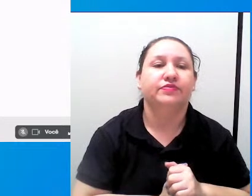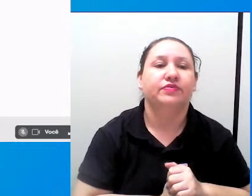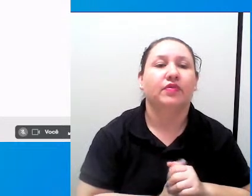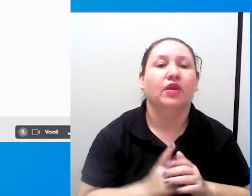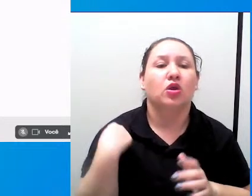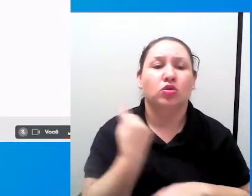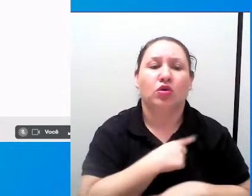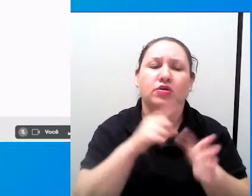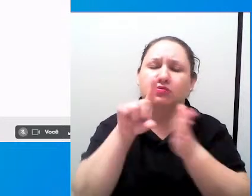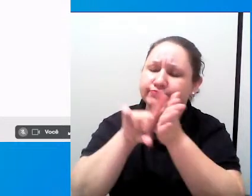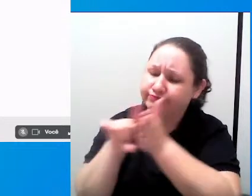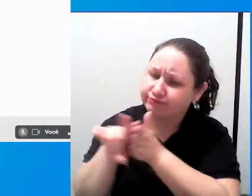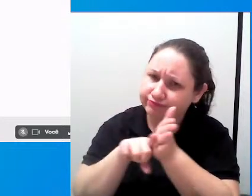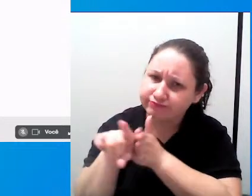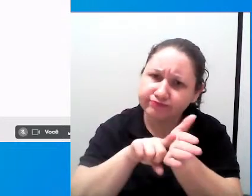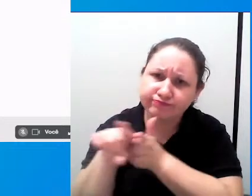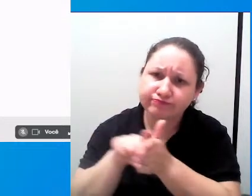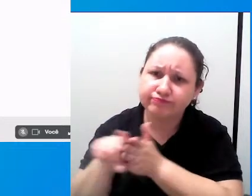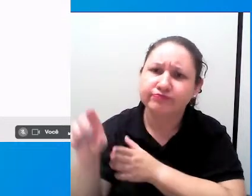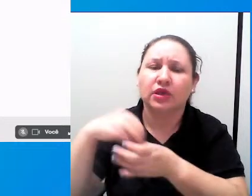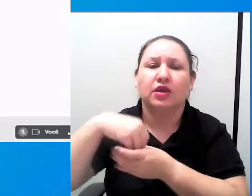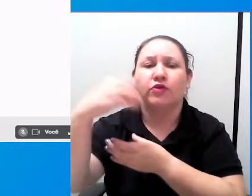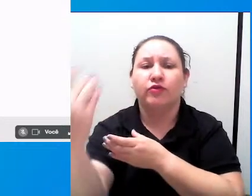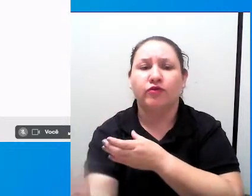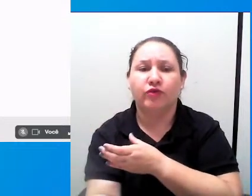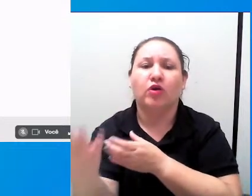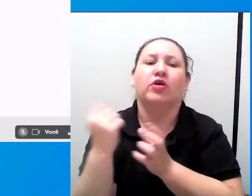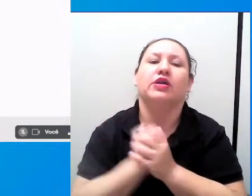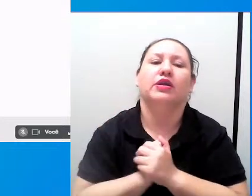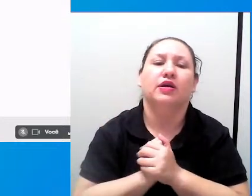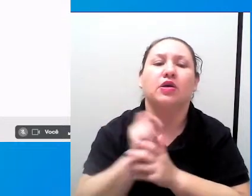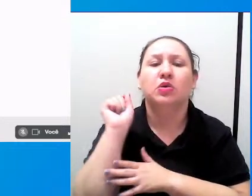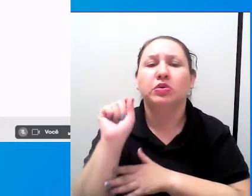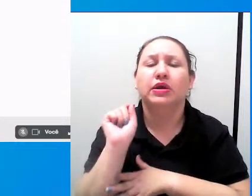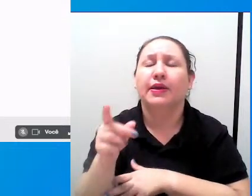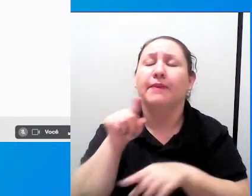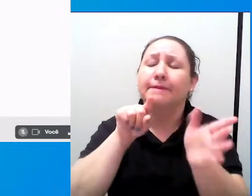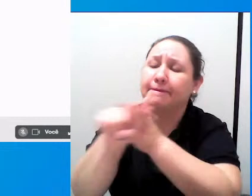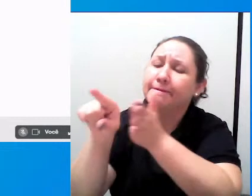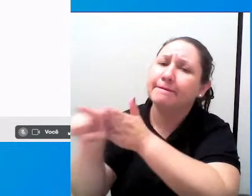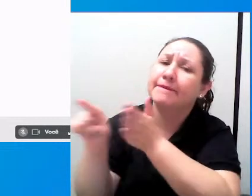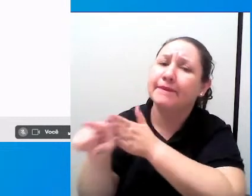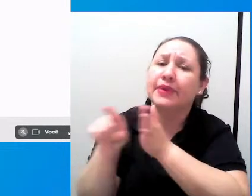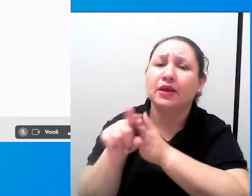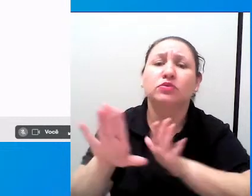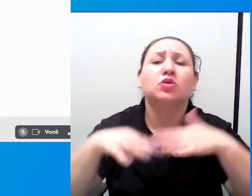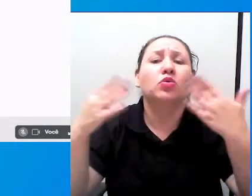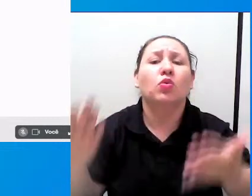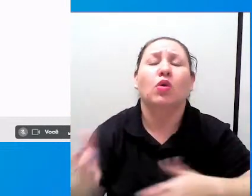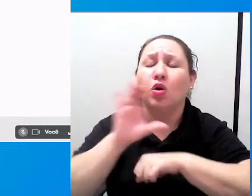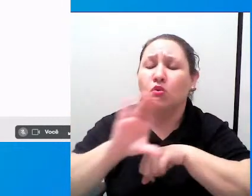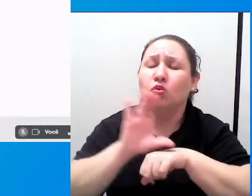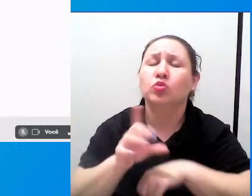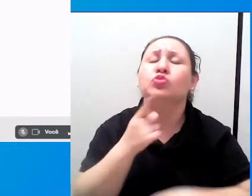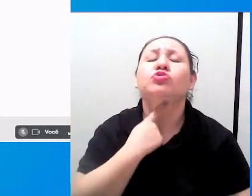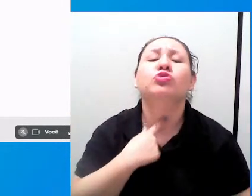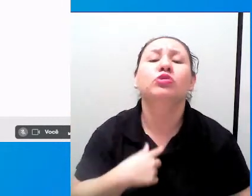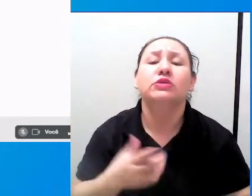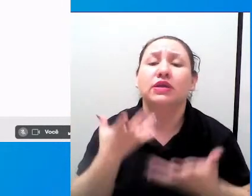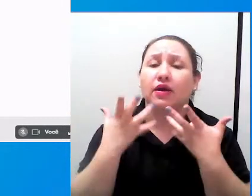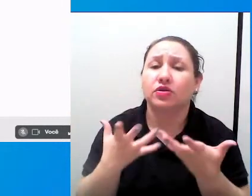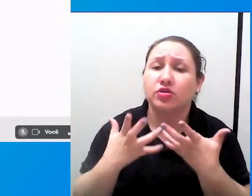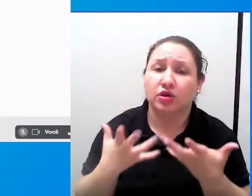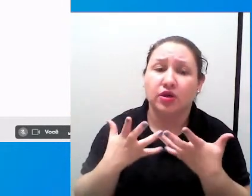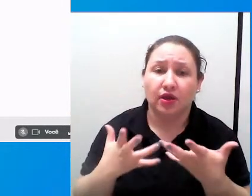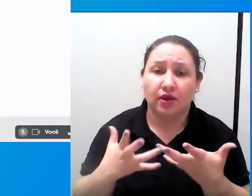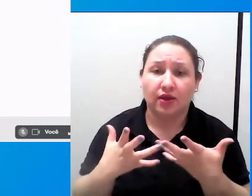na comunidade, que a gente chama de busca ativa, e isso foi importante para a gente ter alguns resultados, algumas coisas que a gente